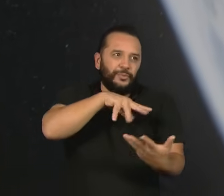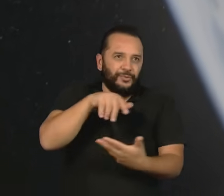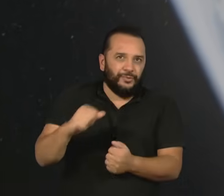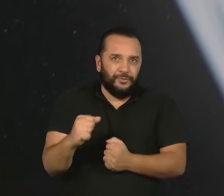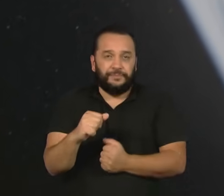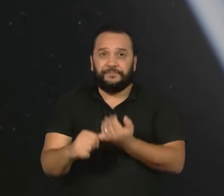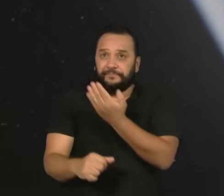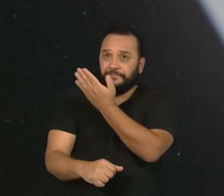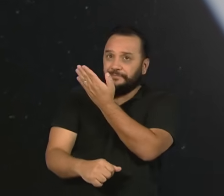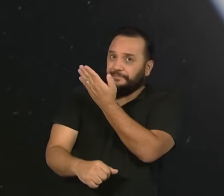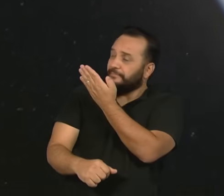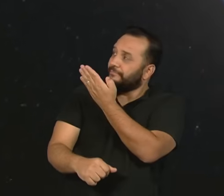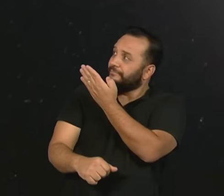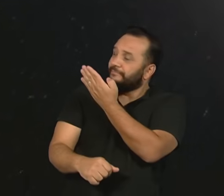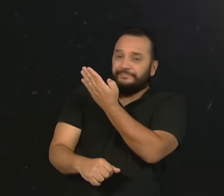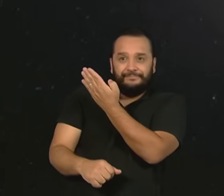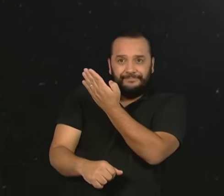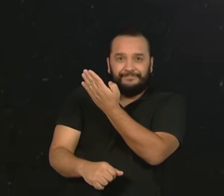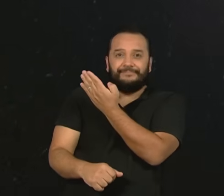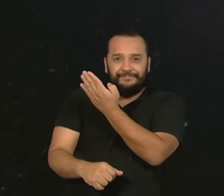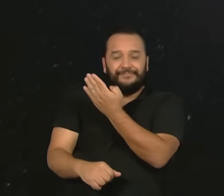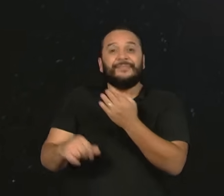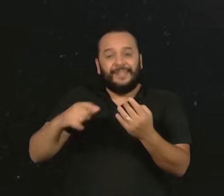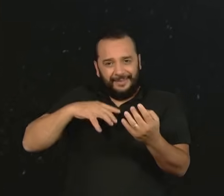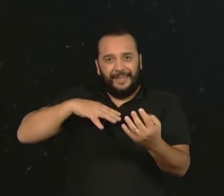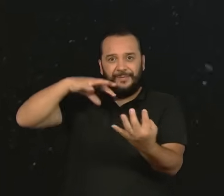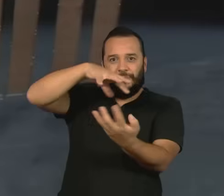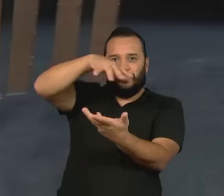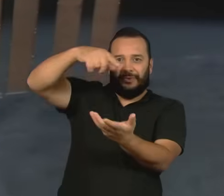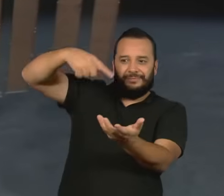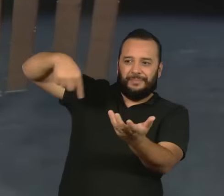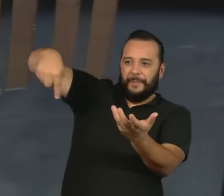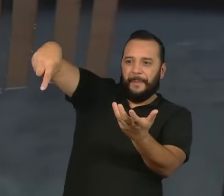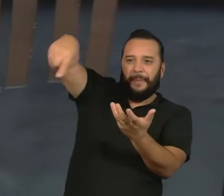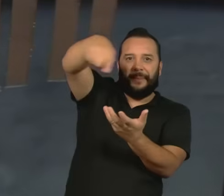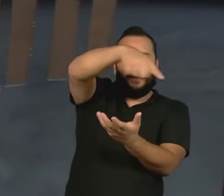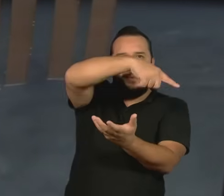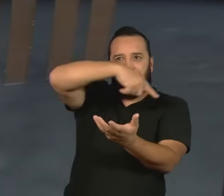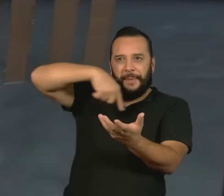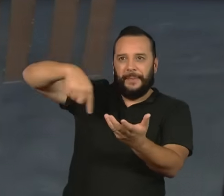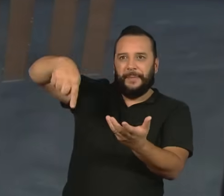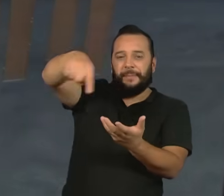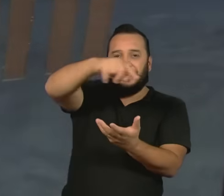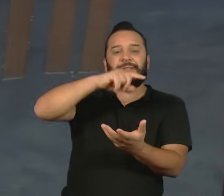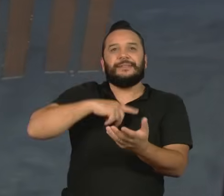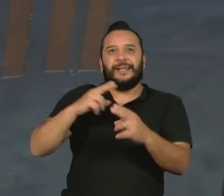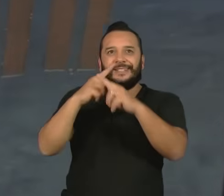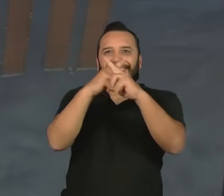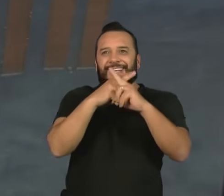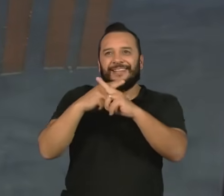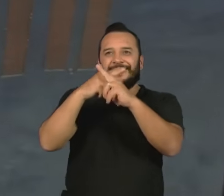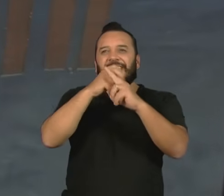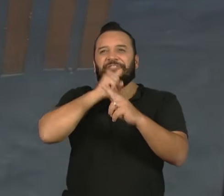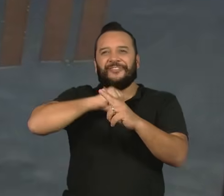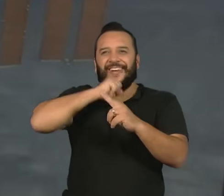Lixo espacial é um material que fica em órbita terrestre. Pode ser composto por satélites desativados,